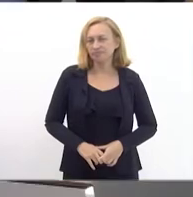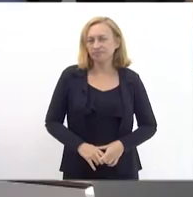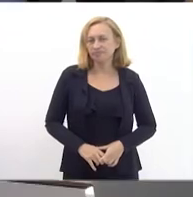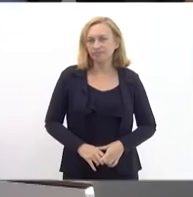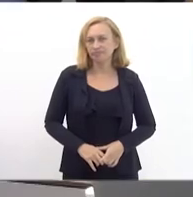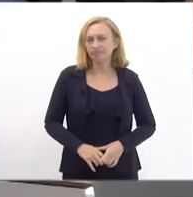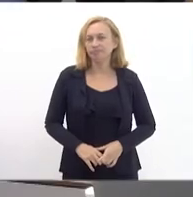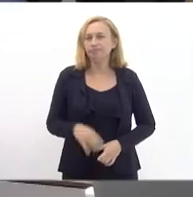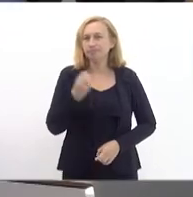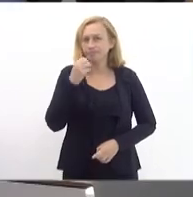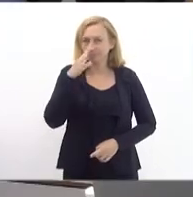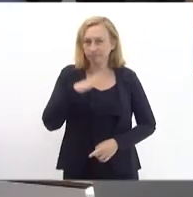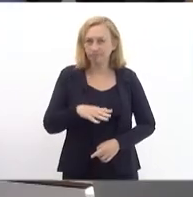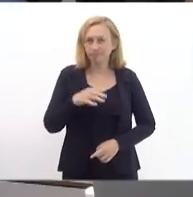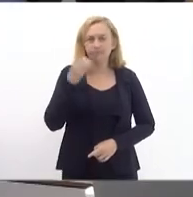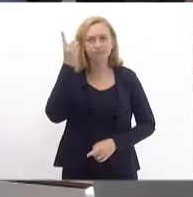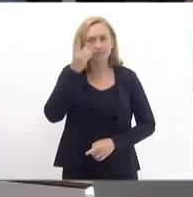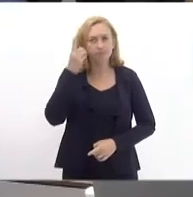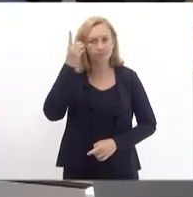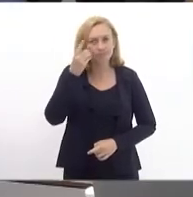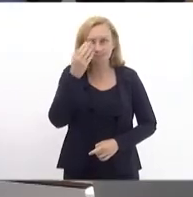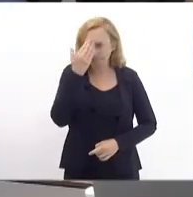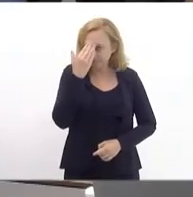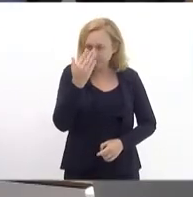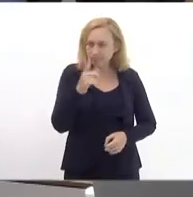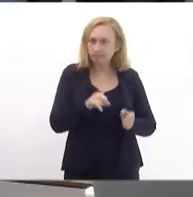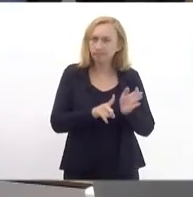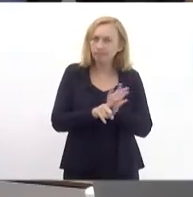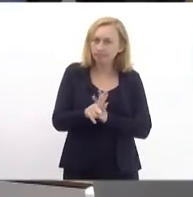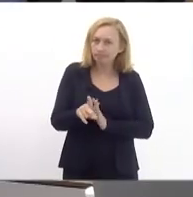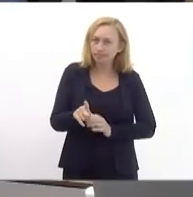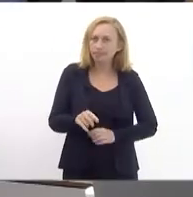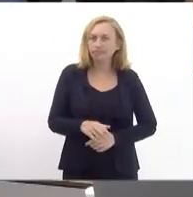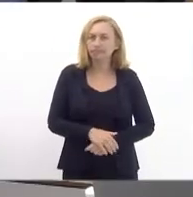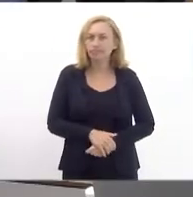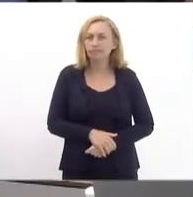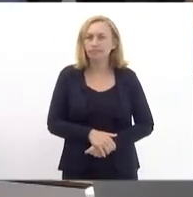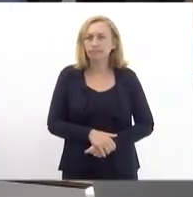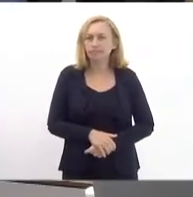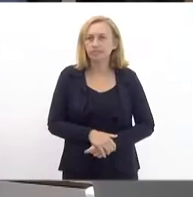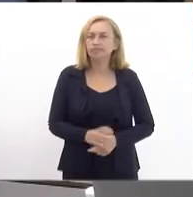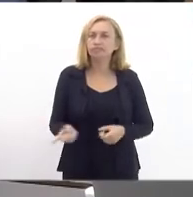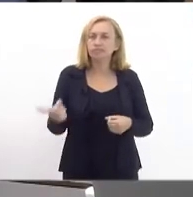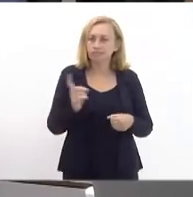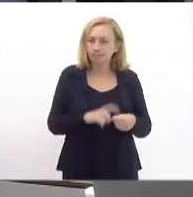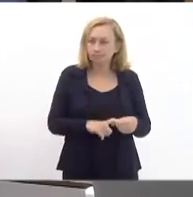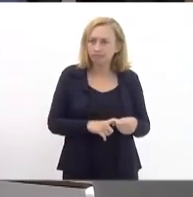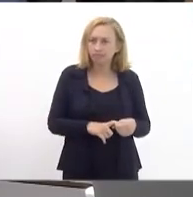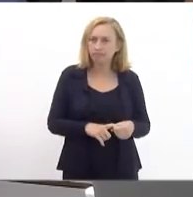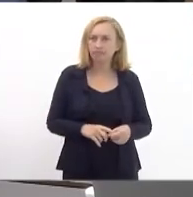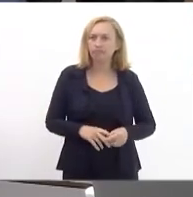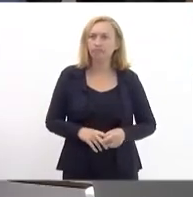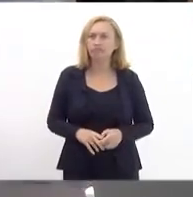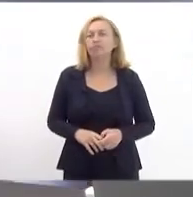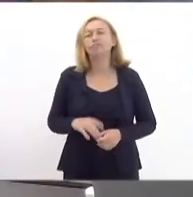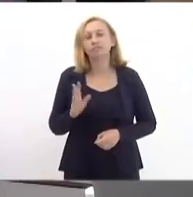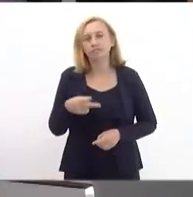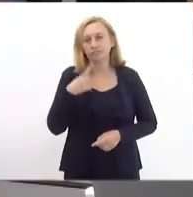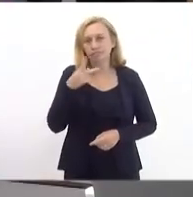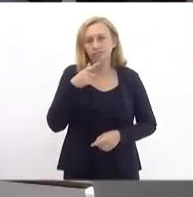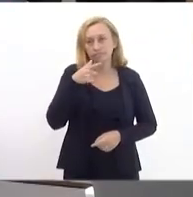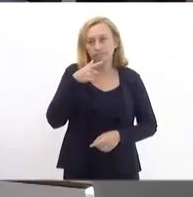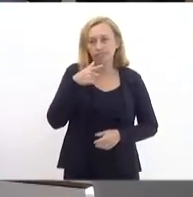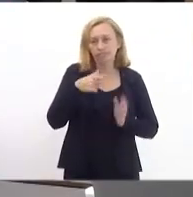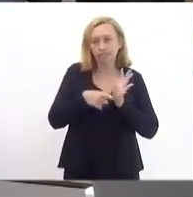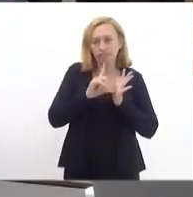Boa tarde, deputado. Muito obrigado pela pergunta. Eu vou recapitular algo que eu disse anteriormente.